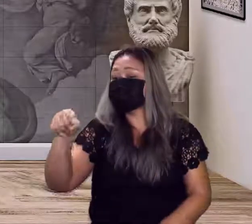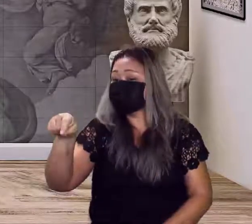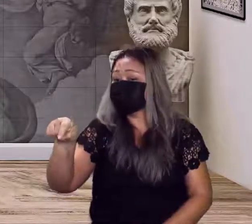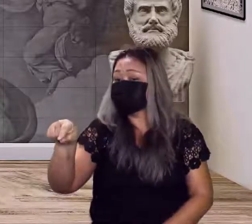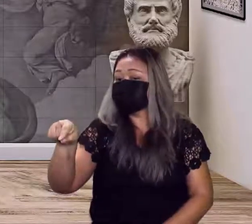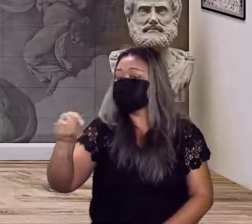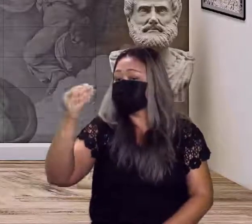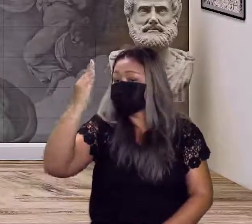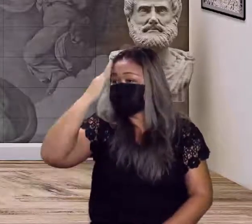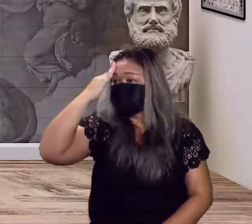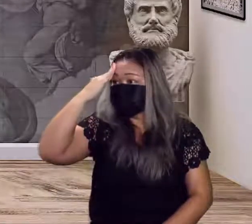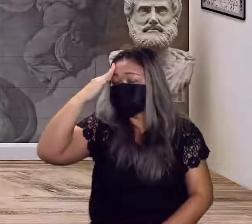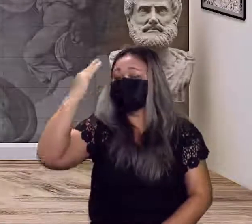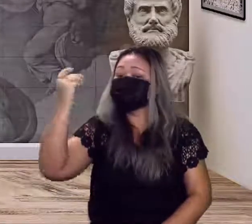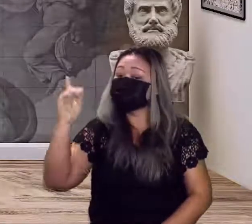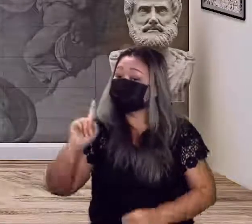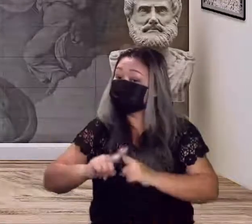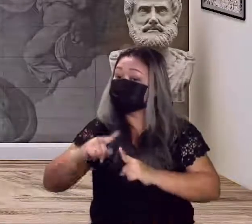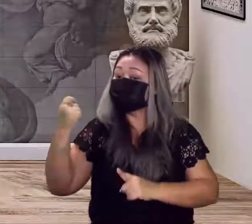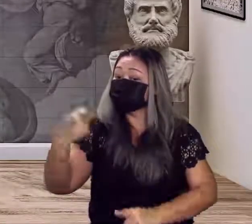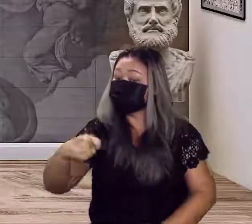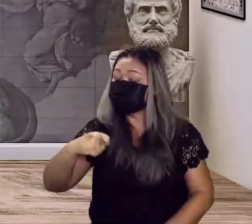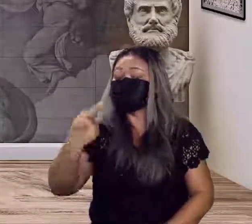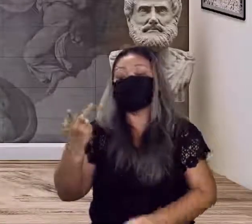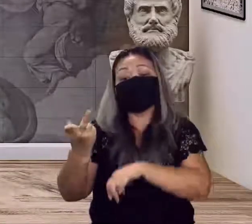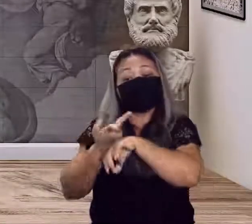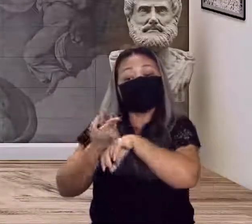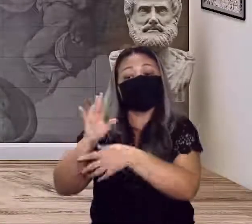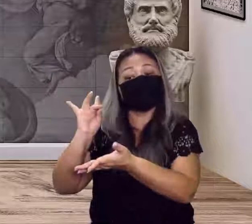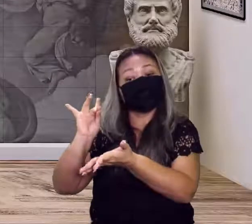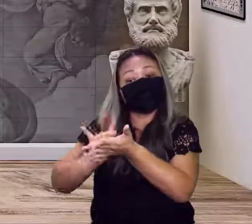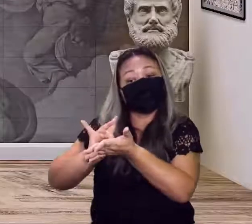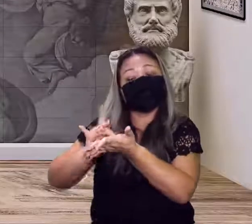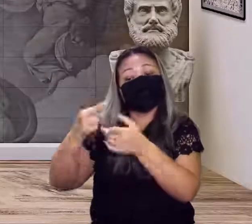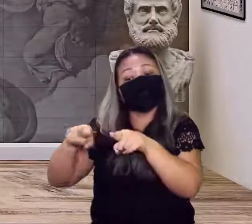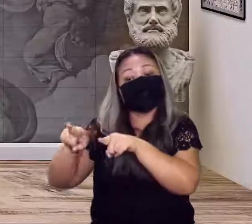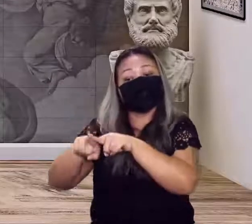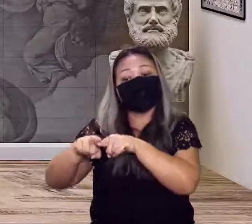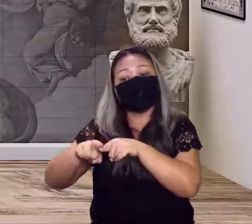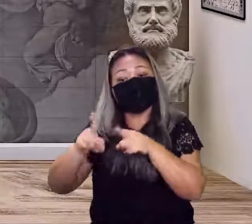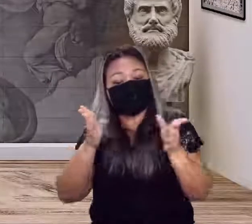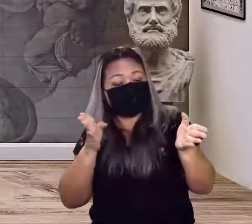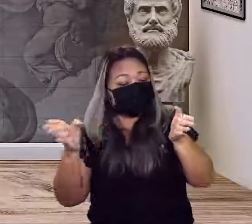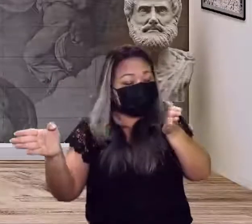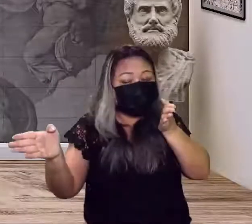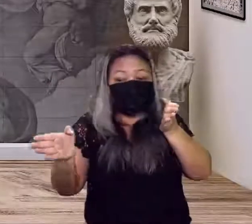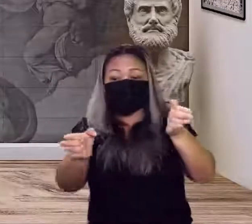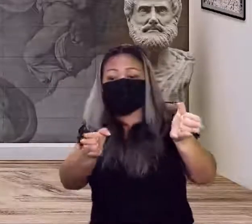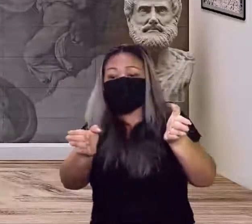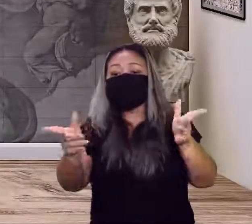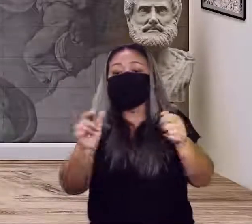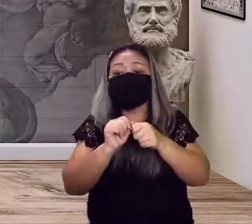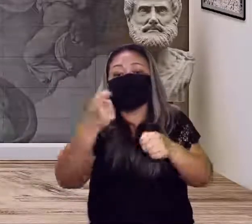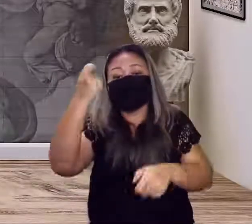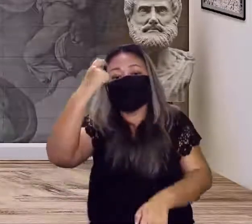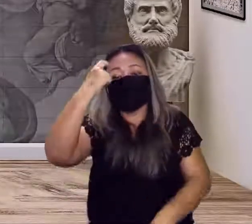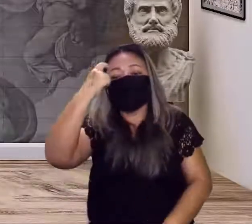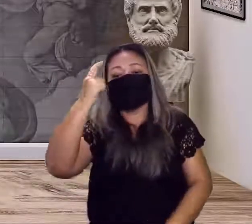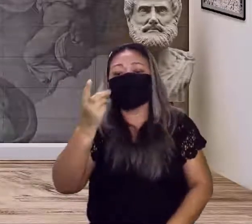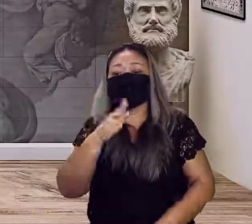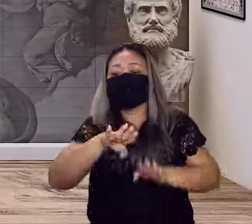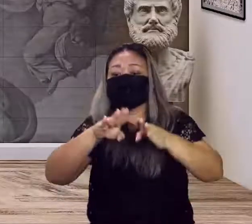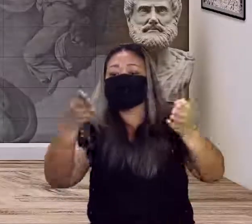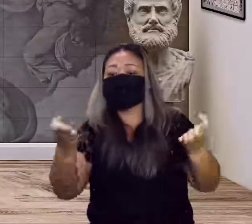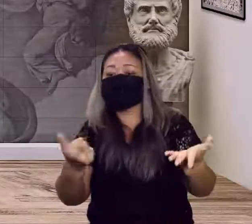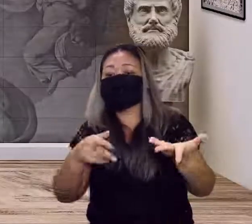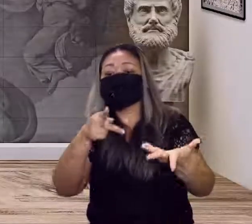também é necessária para buscar a verdade e a sabedoria. Então, eu fiz uma analogia com o pensamento do banquete